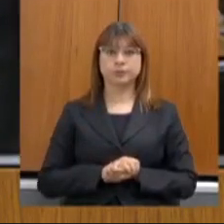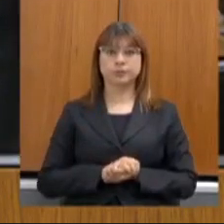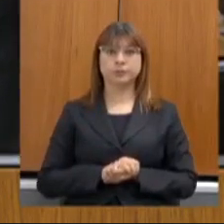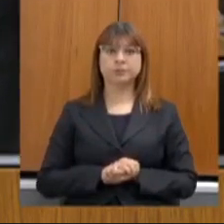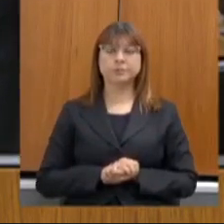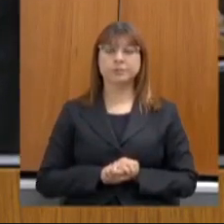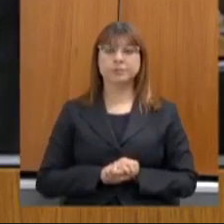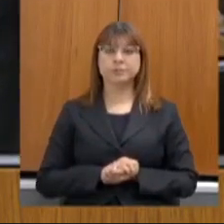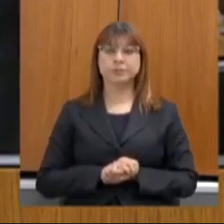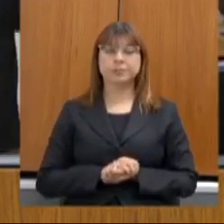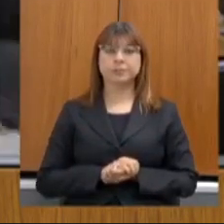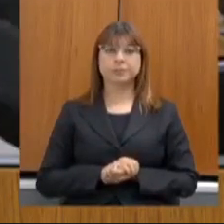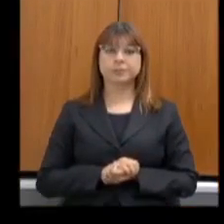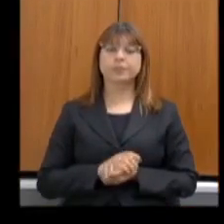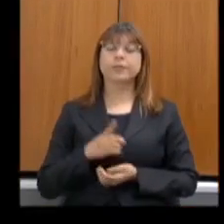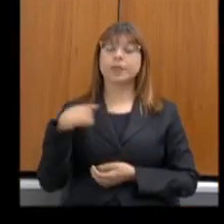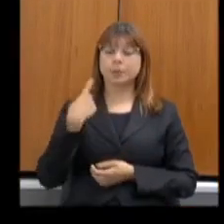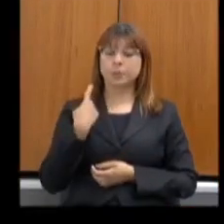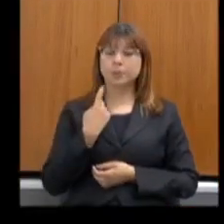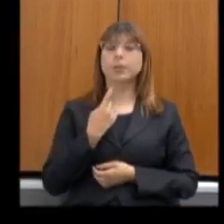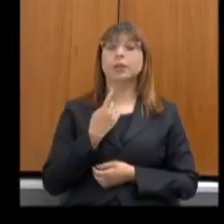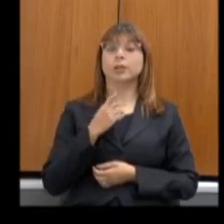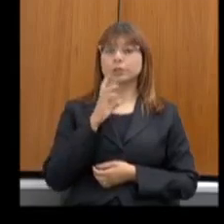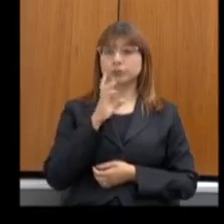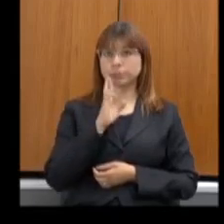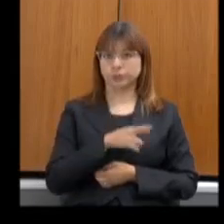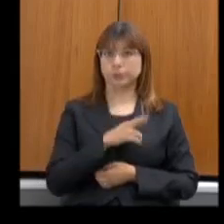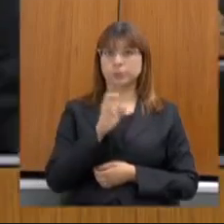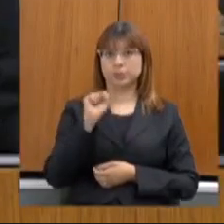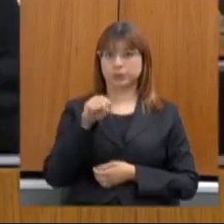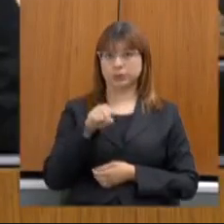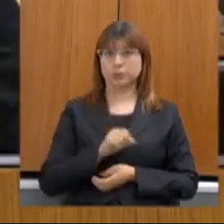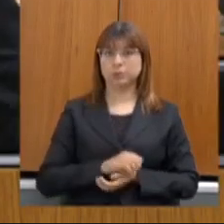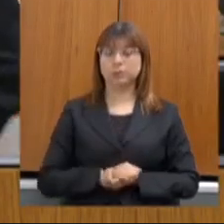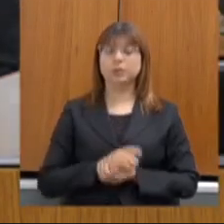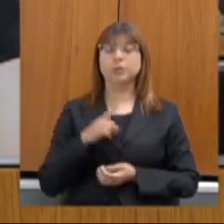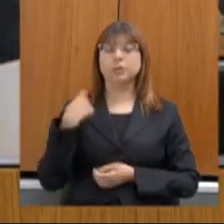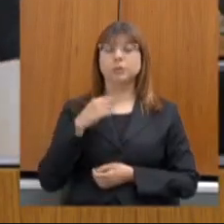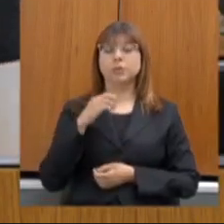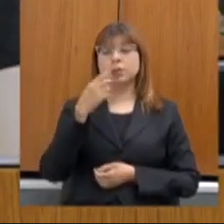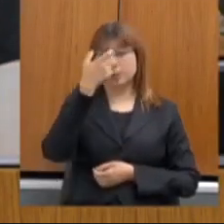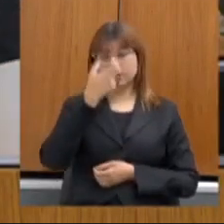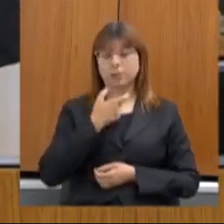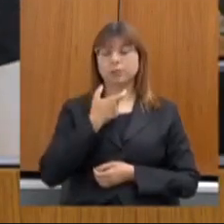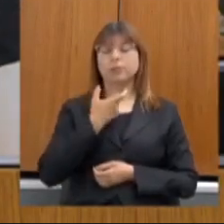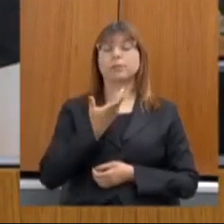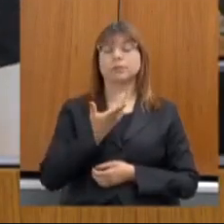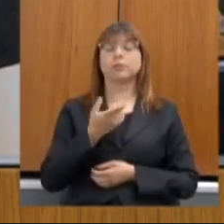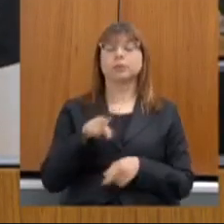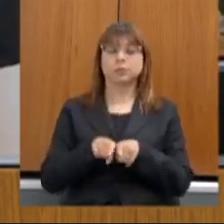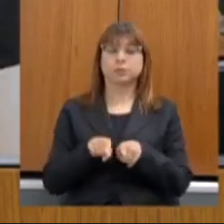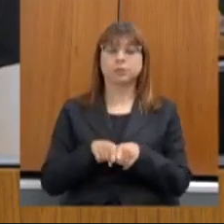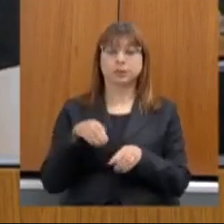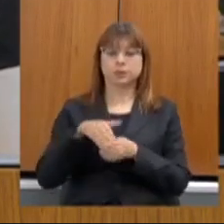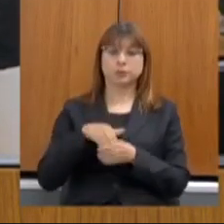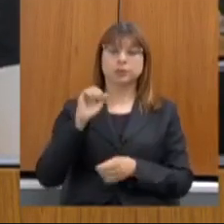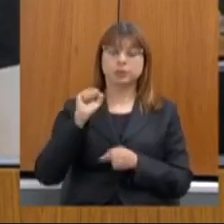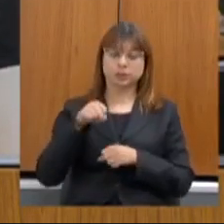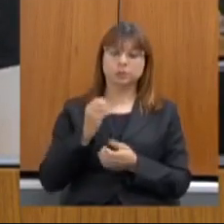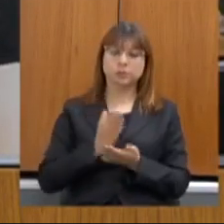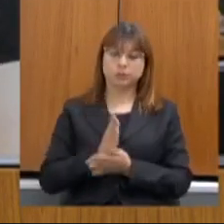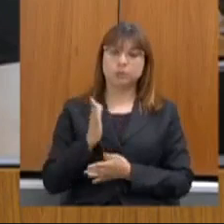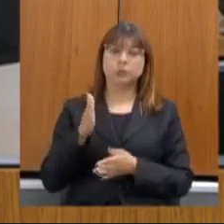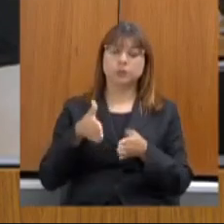o deputado igreja Guimarães rotas isso Rezende Deputado Rafael Martins também vota assim